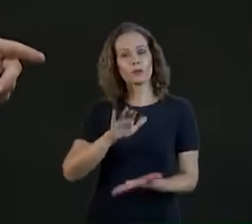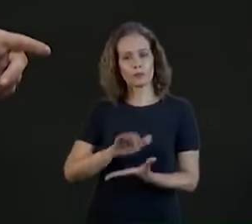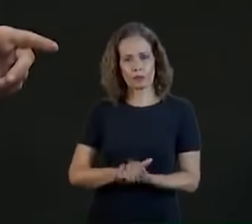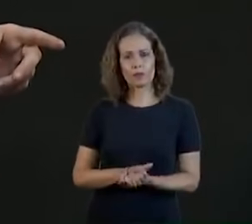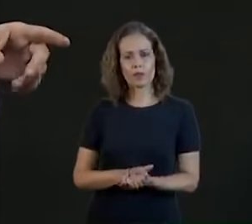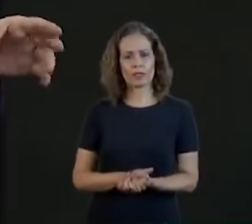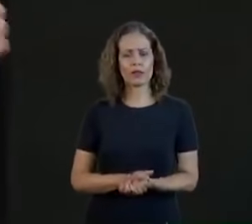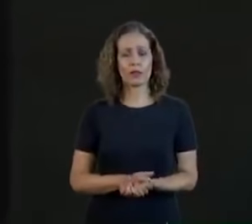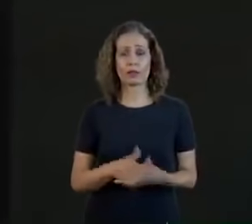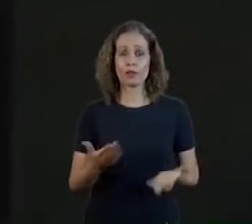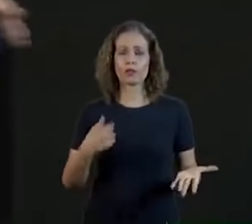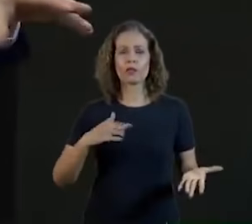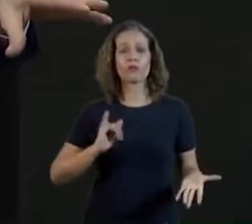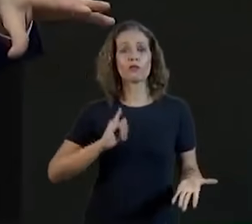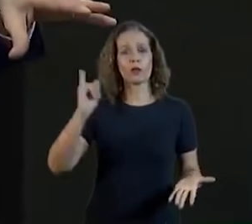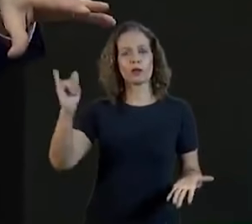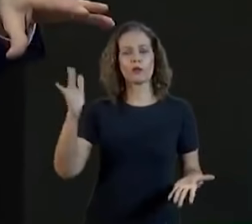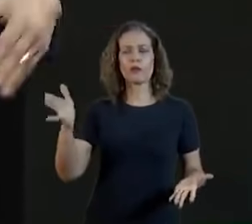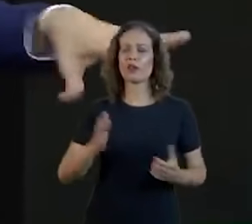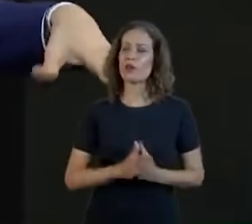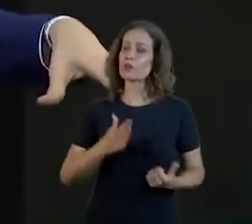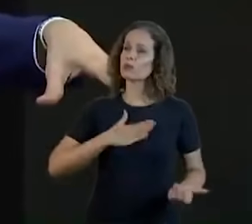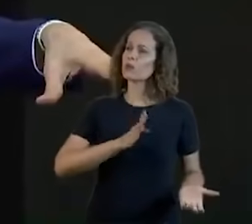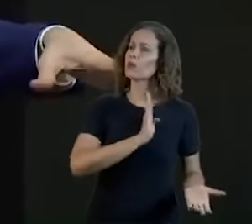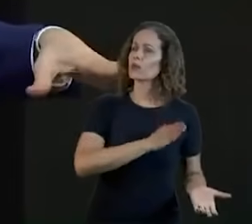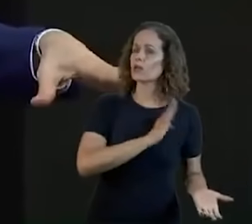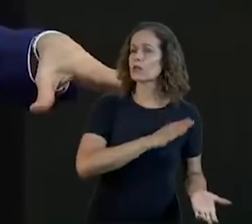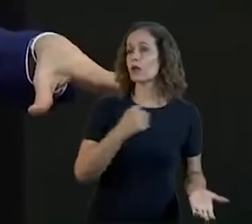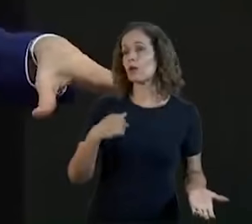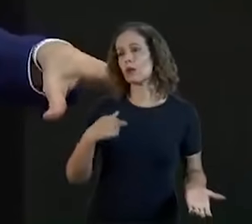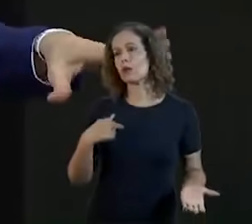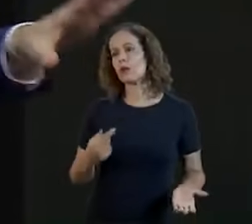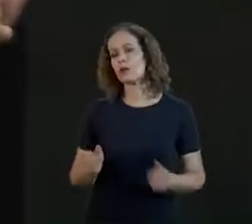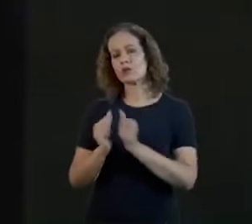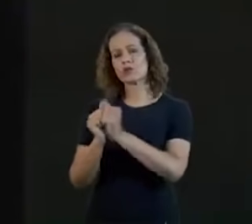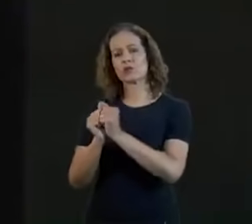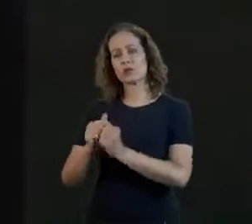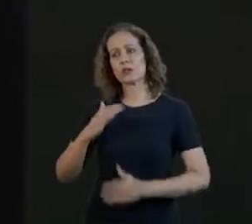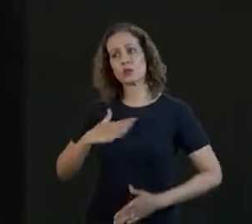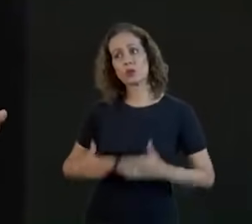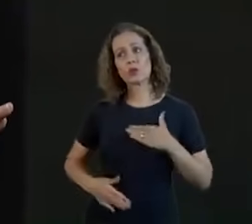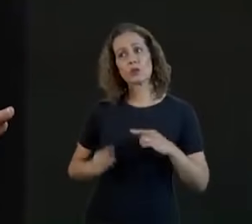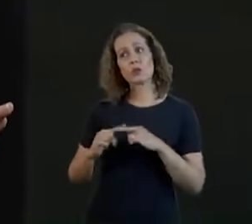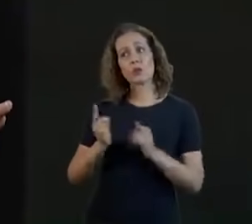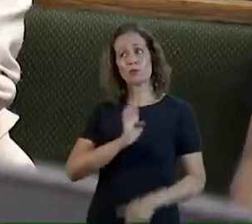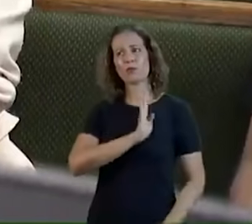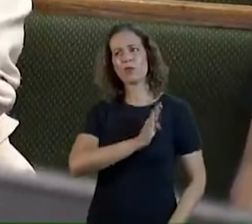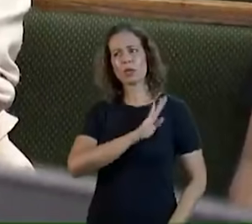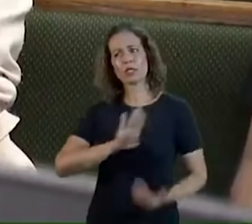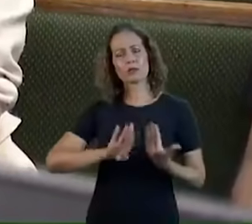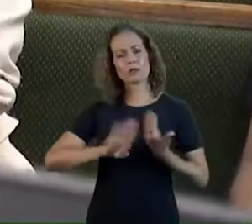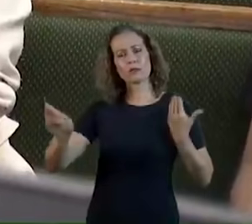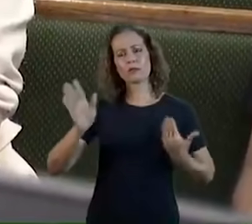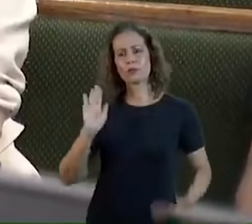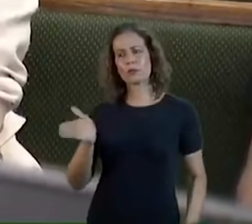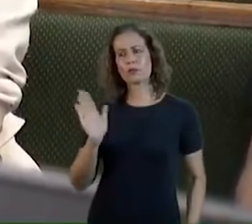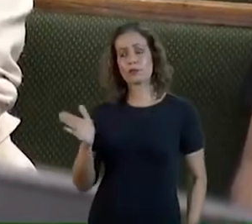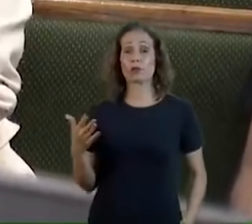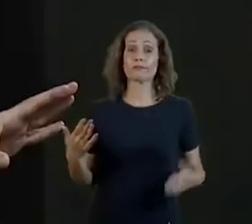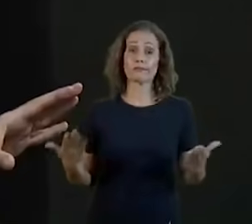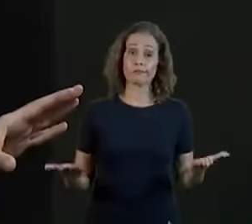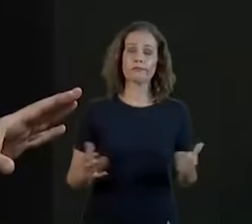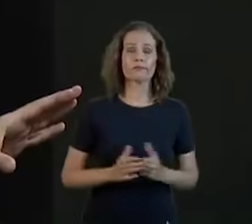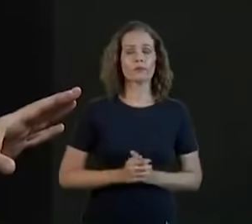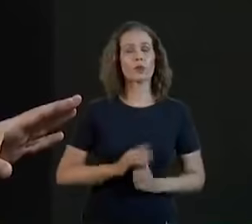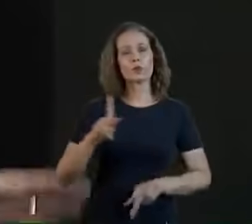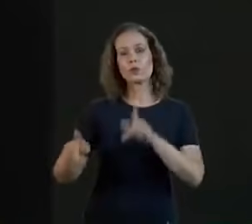mas eu falo assim: Patrícia, no meu coração, eu vou ficar com você fisicamente, tá? Mas no meu coração eu vou te largar. Foi o que o povo